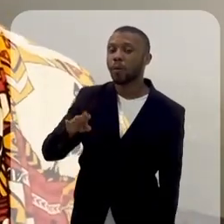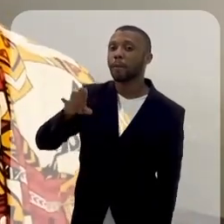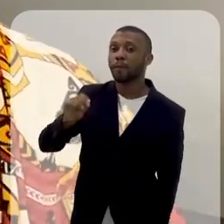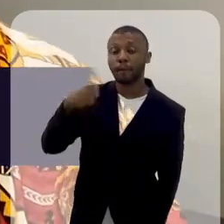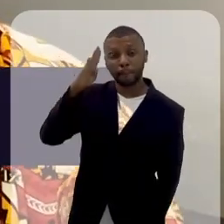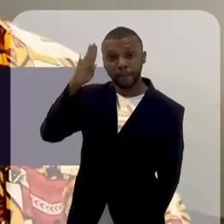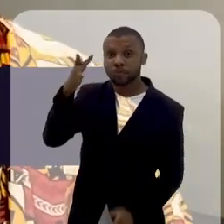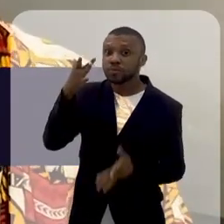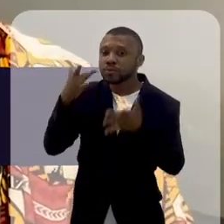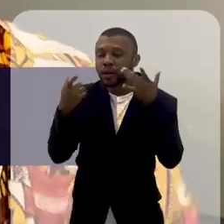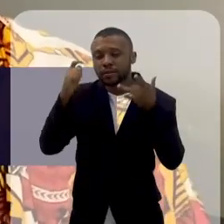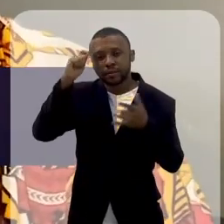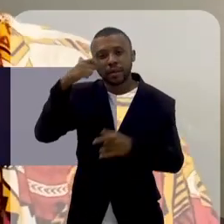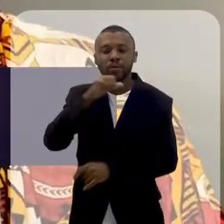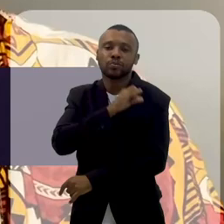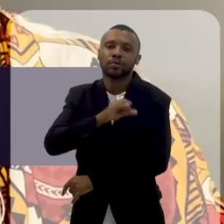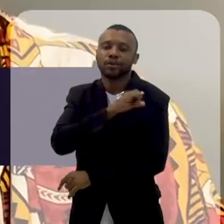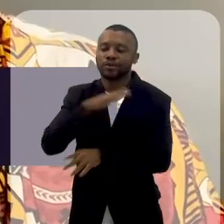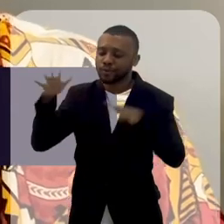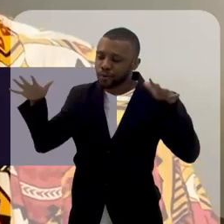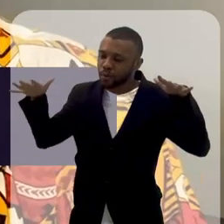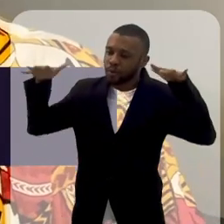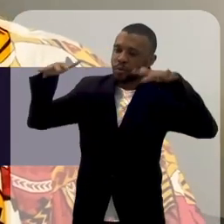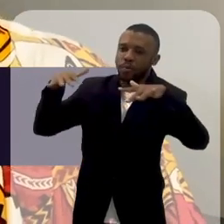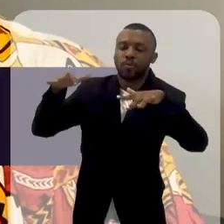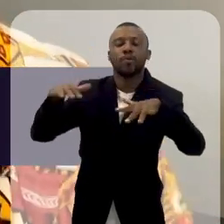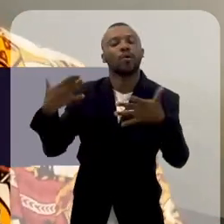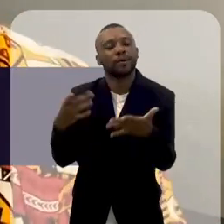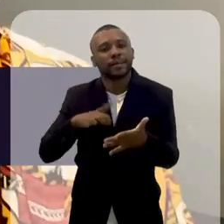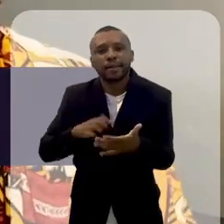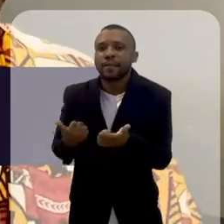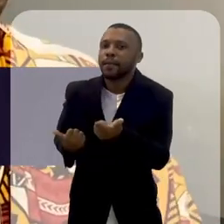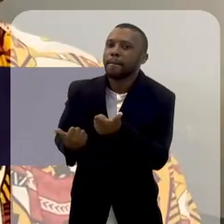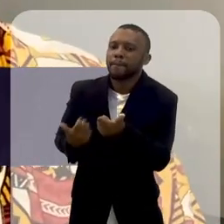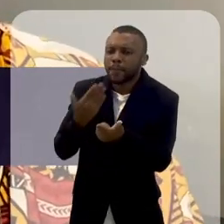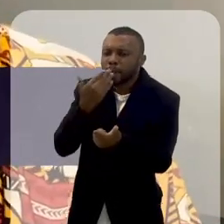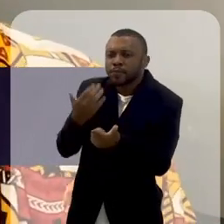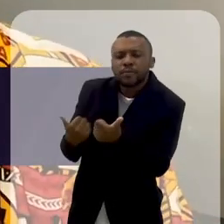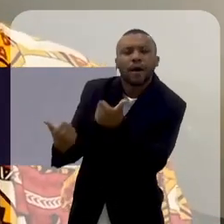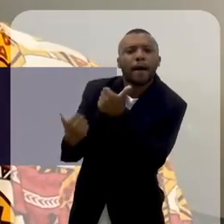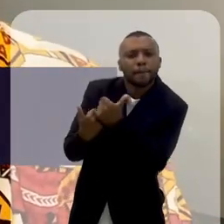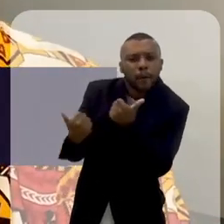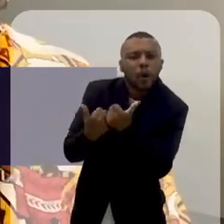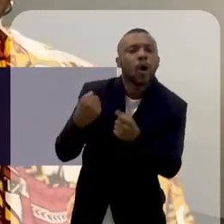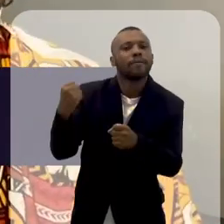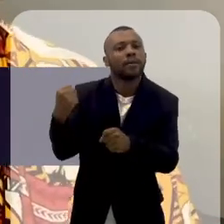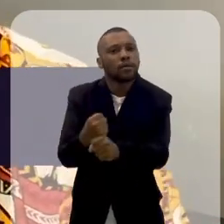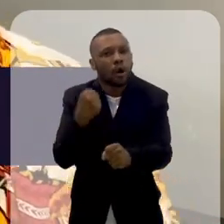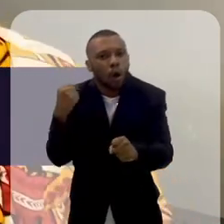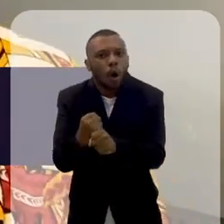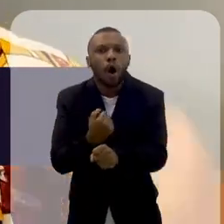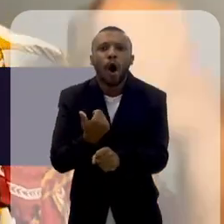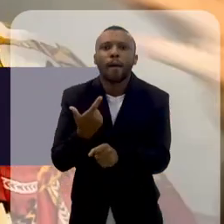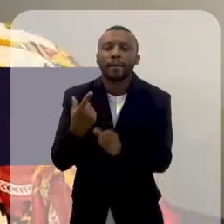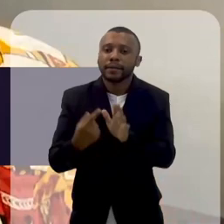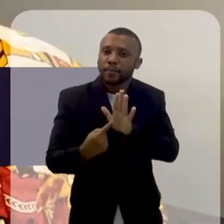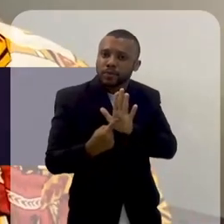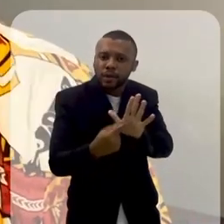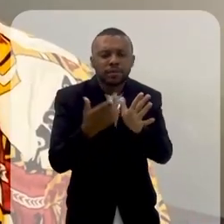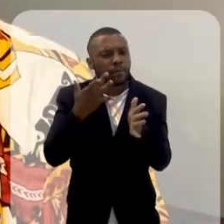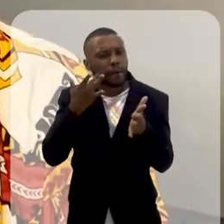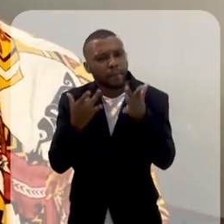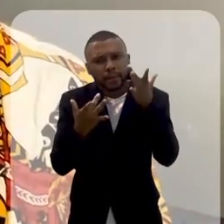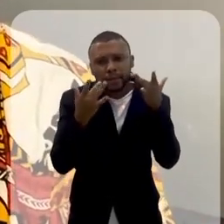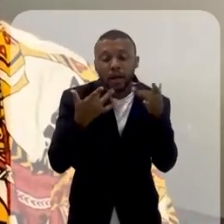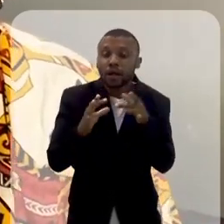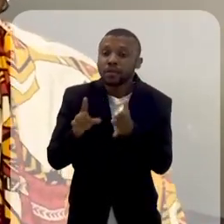maior quilombo negro de teatro, né, do Rio de Janeiro. E hoje a gente está aí nessa empreitada, pedindo apoio, está fazendo